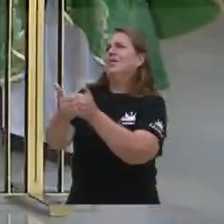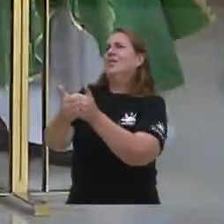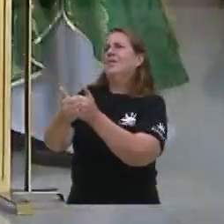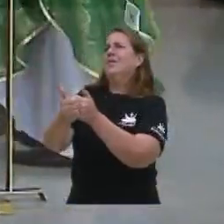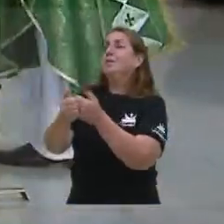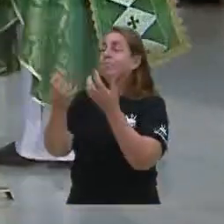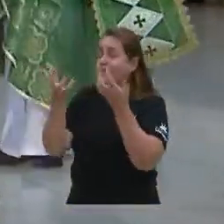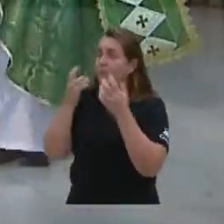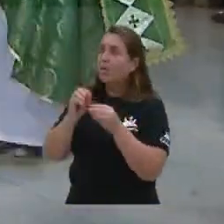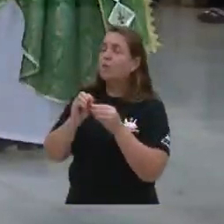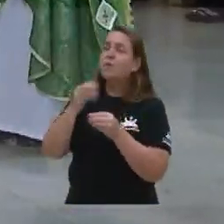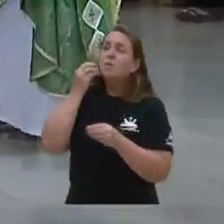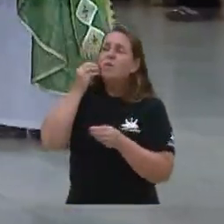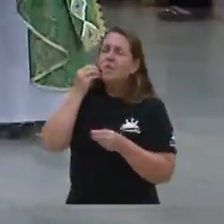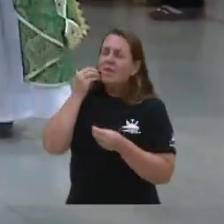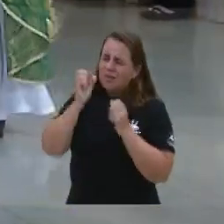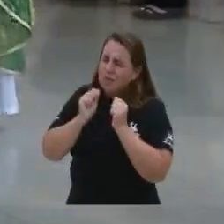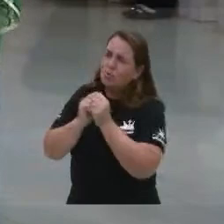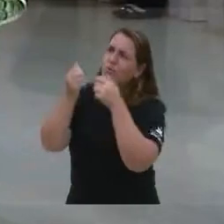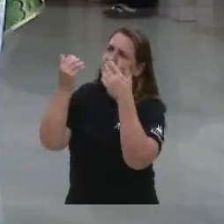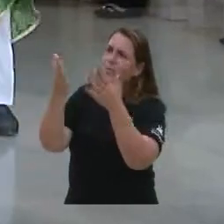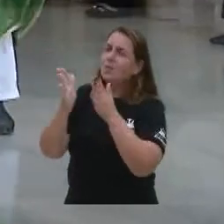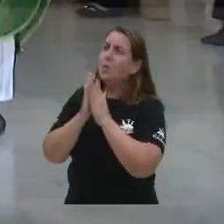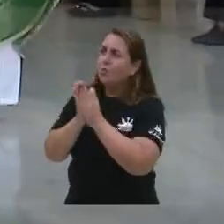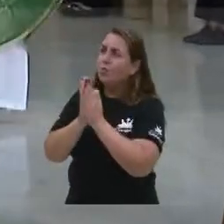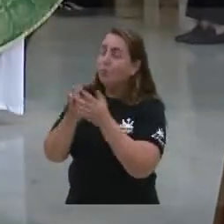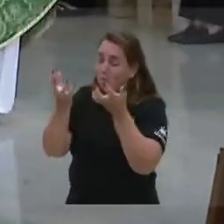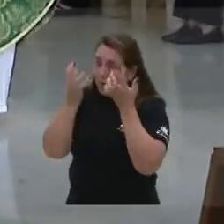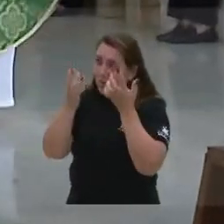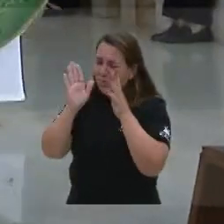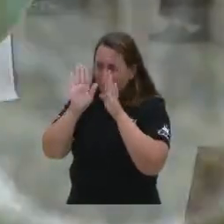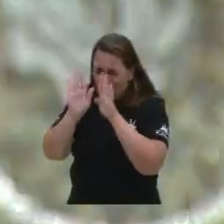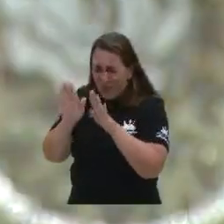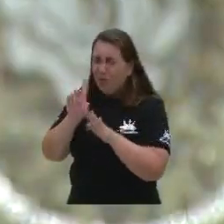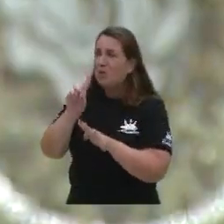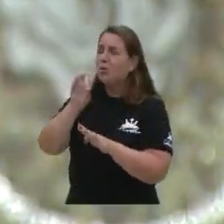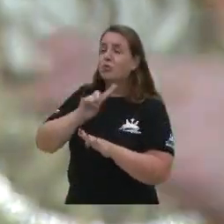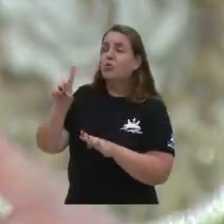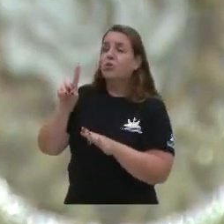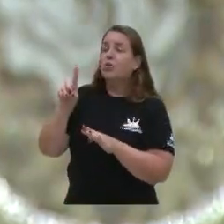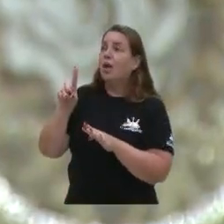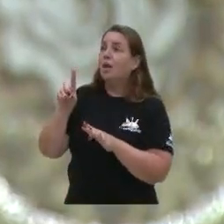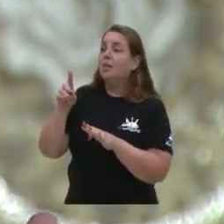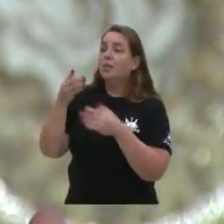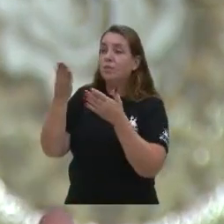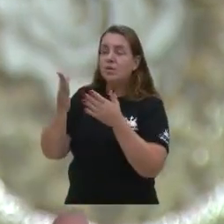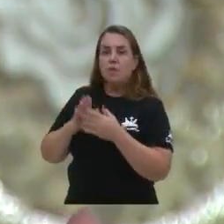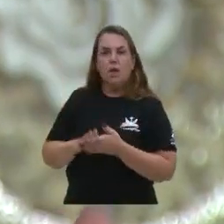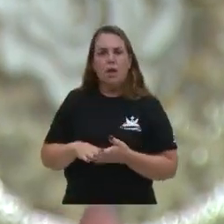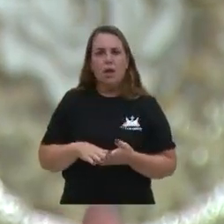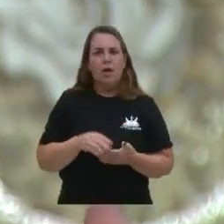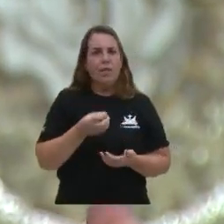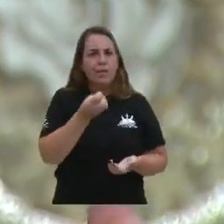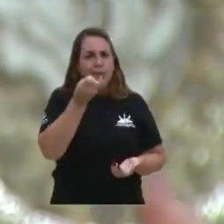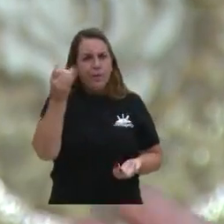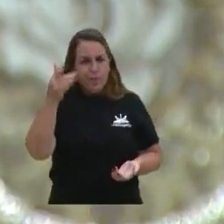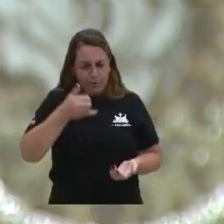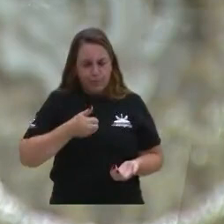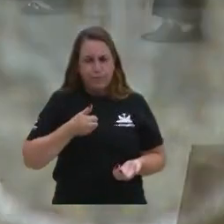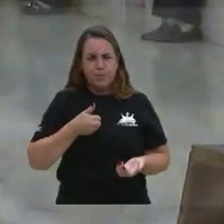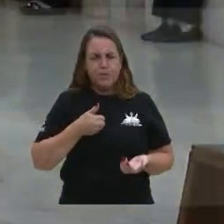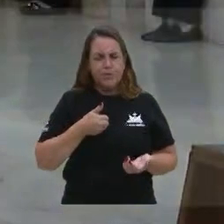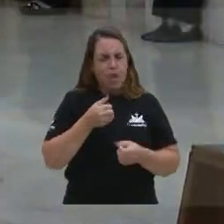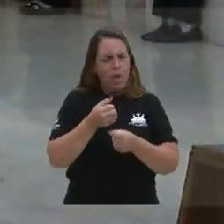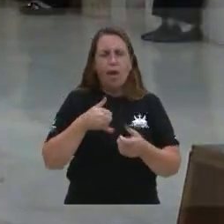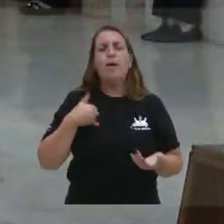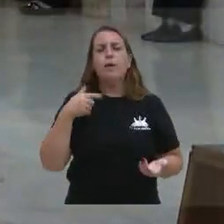uma experiência contigo, me deixe passar um dia, meus irmãos. Quantos anos você tem? Quantos anos você é cristão?